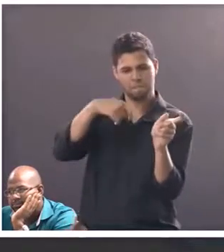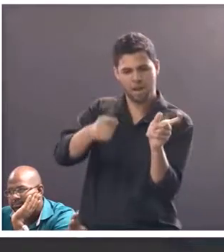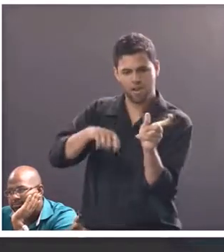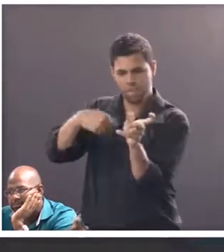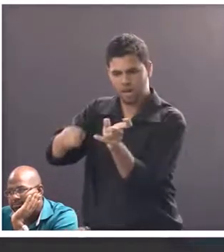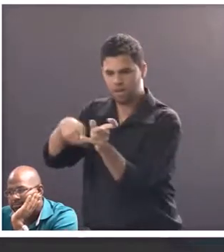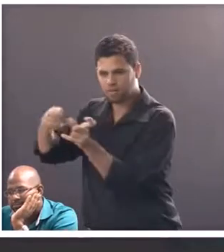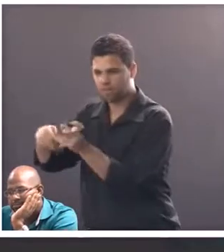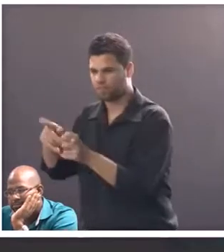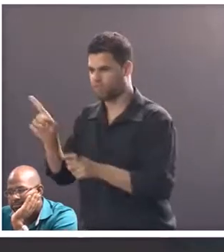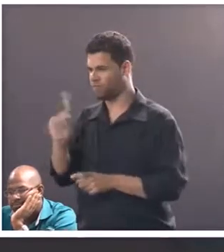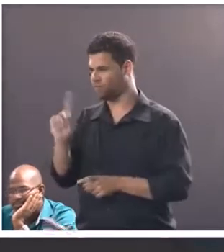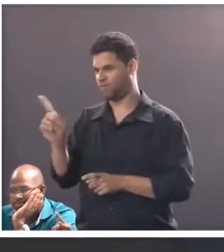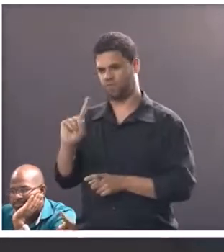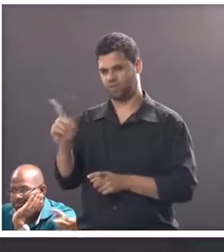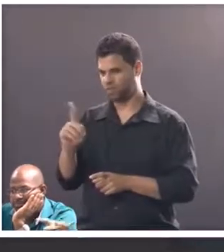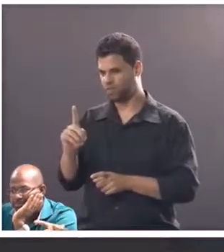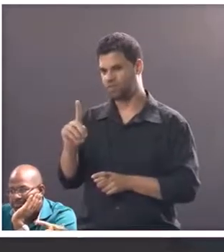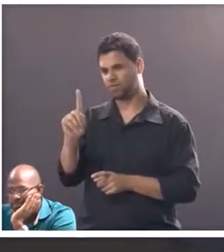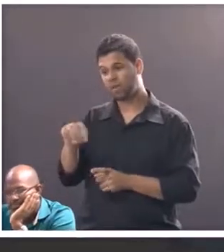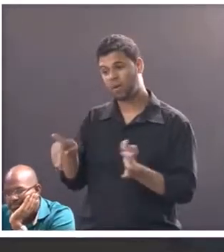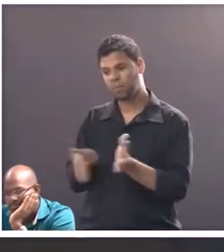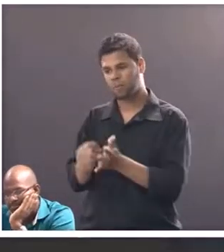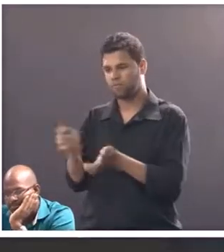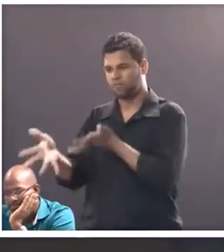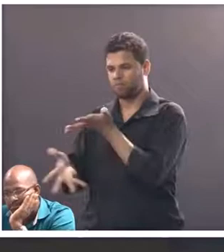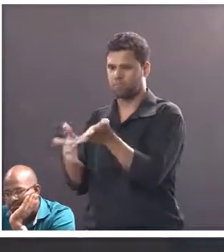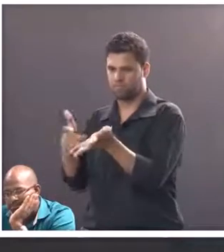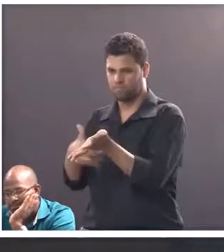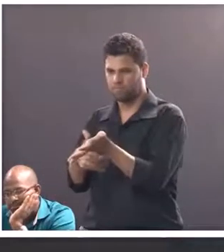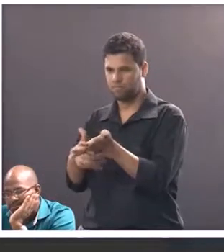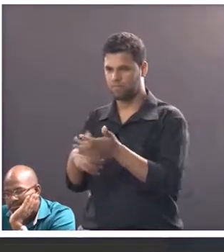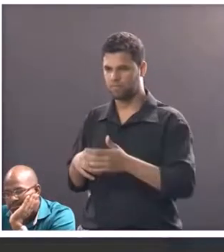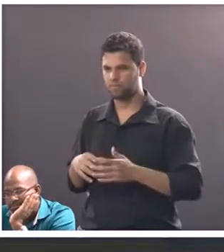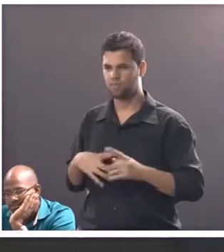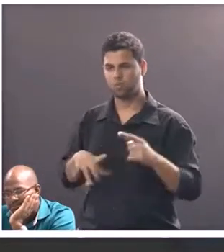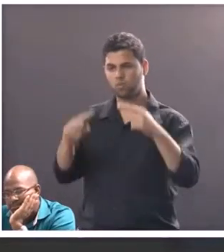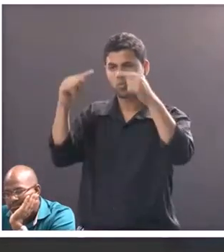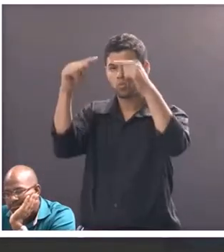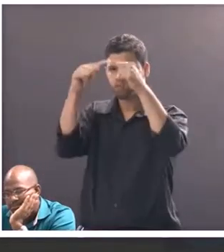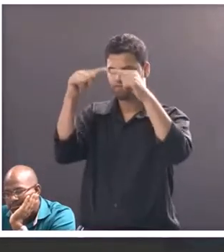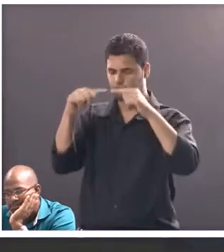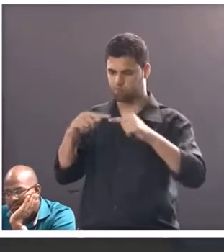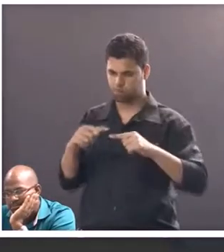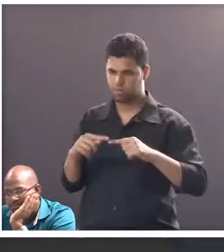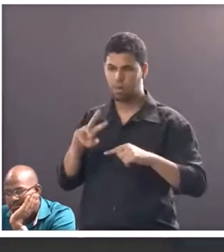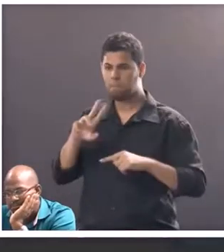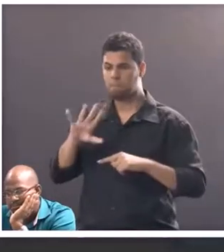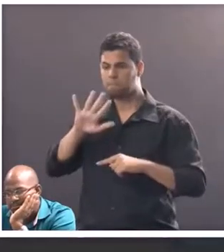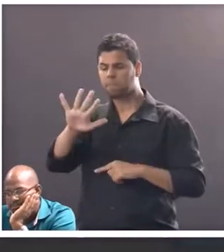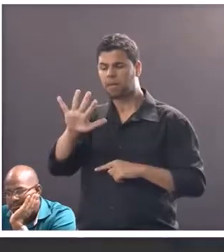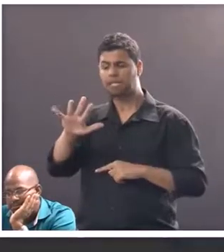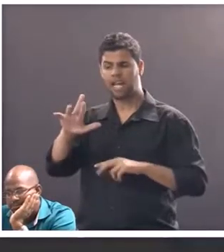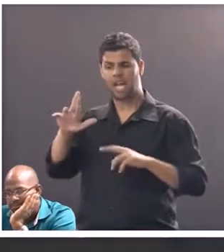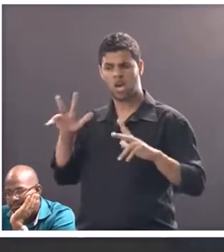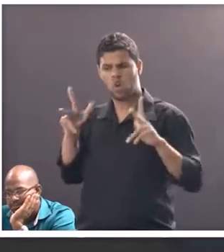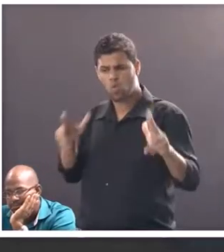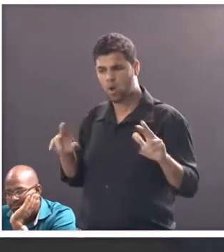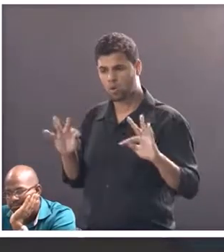uma convergência entre esses dois elementos. Mas nem sempre é assim como na maioria dos casos.